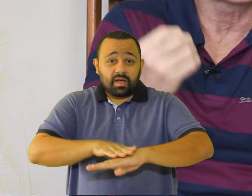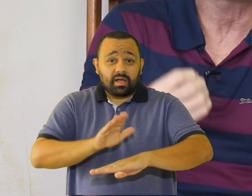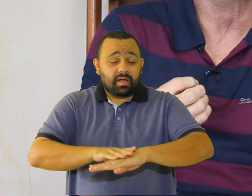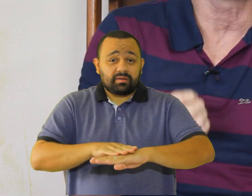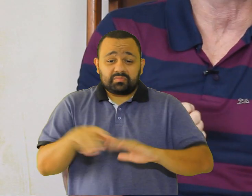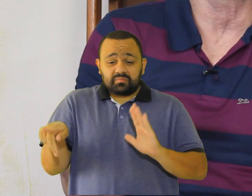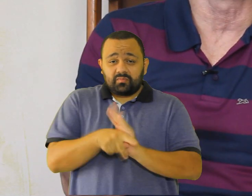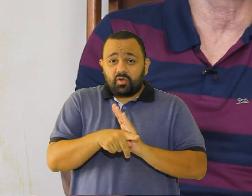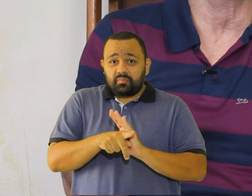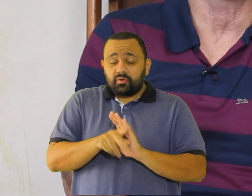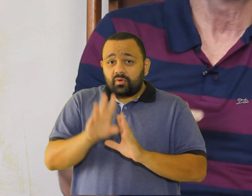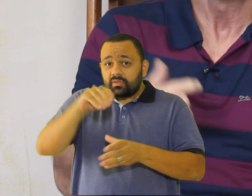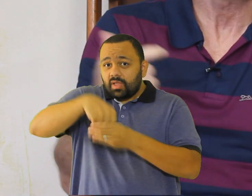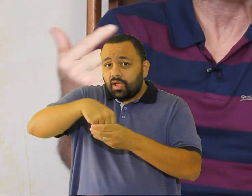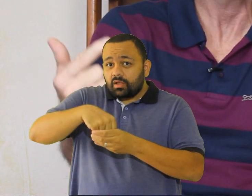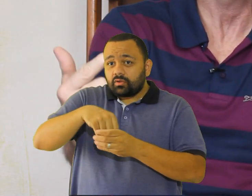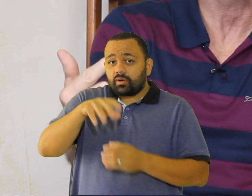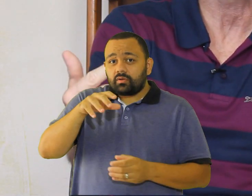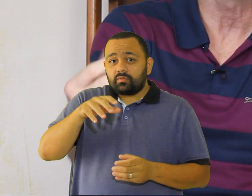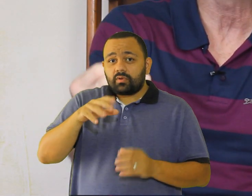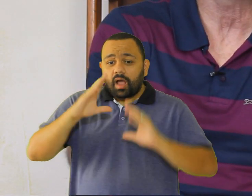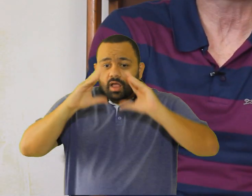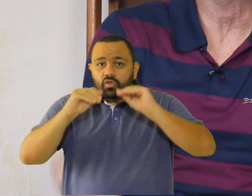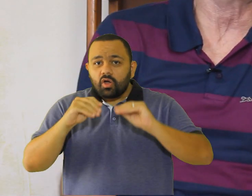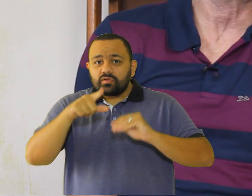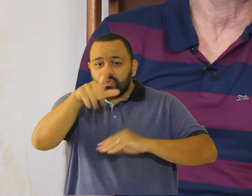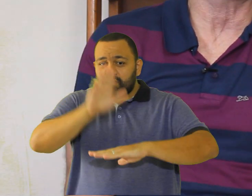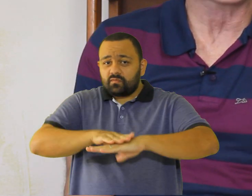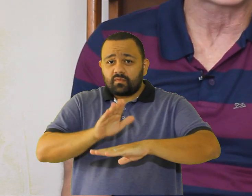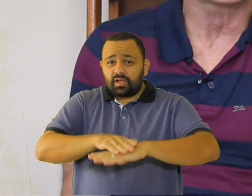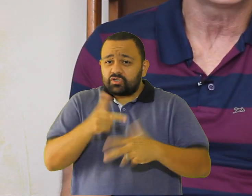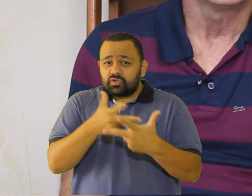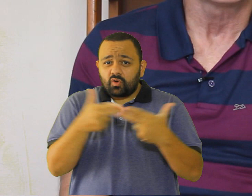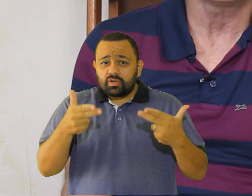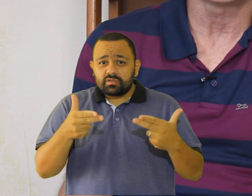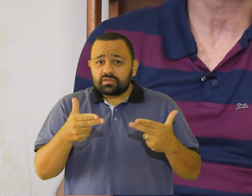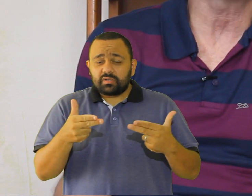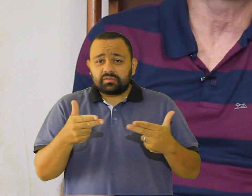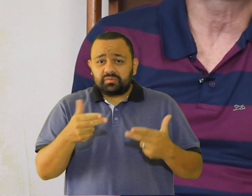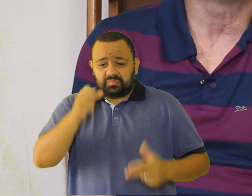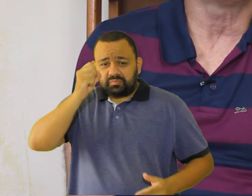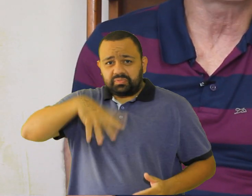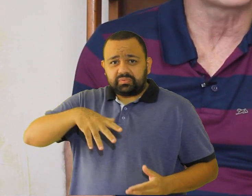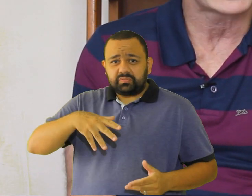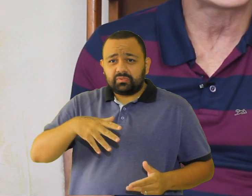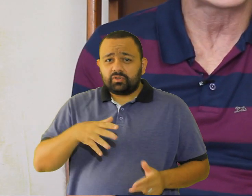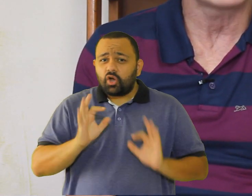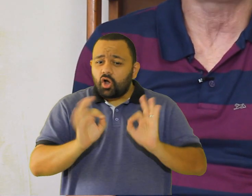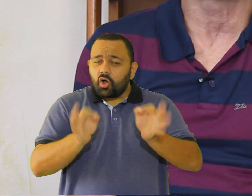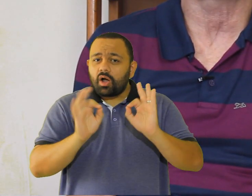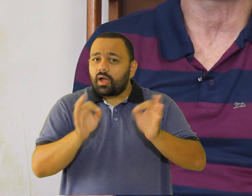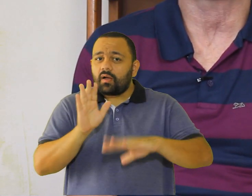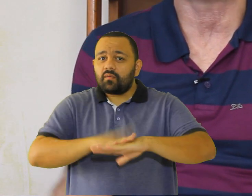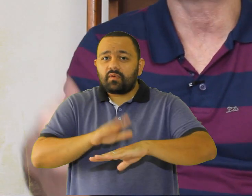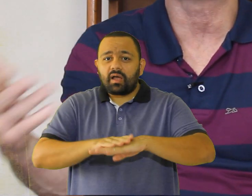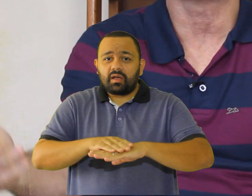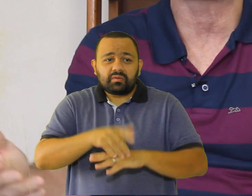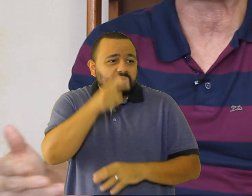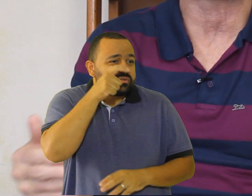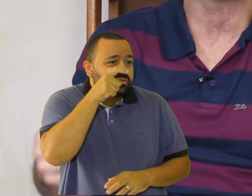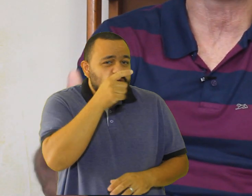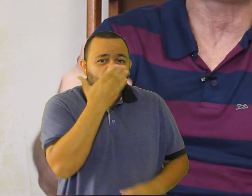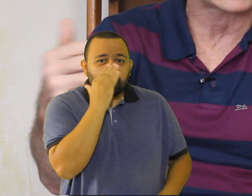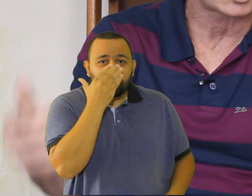do nosso leito matrimonial práticas nojentas para ela, que nós importamos ou eu importei